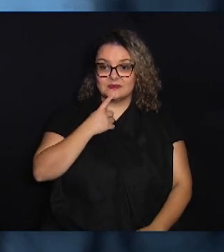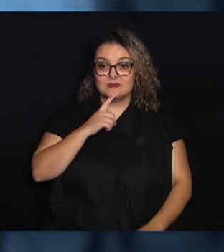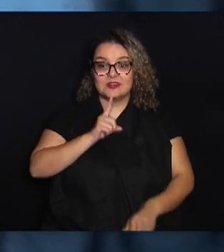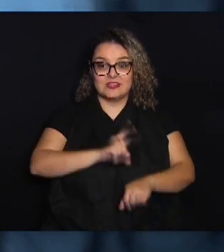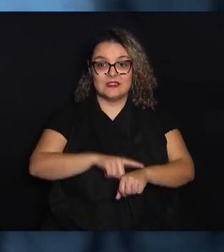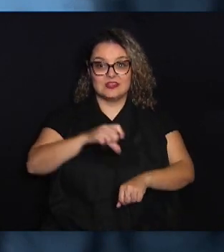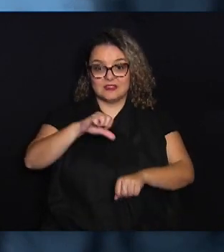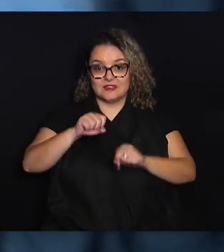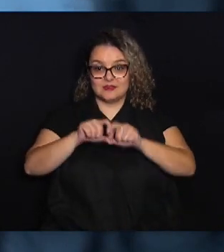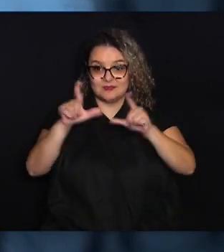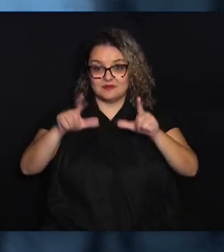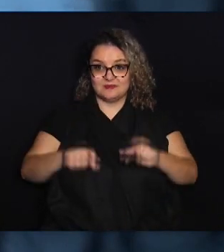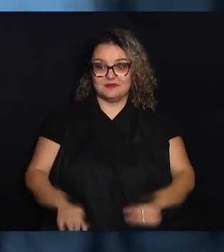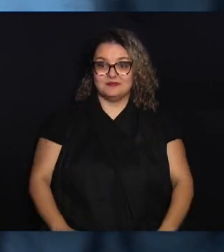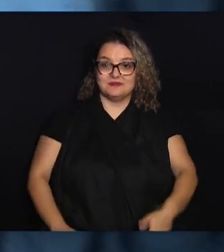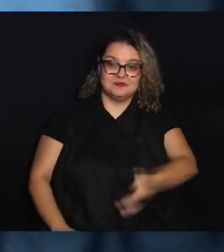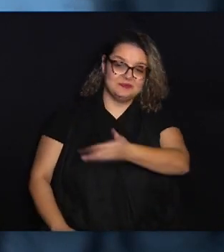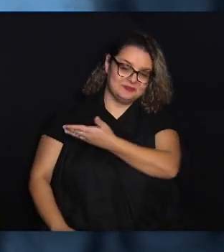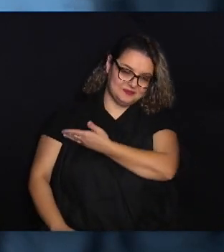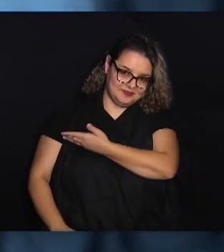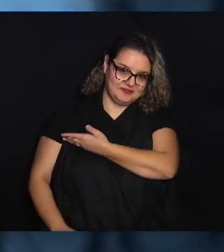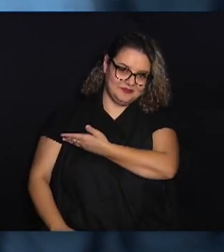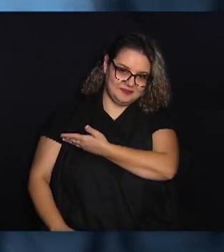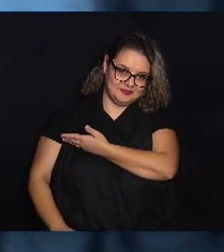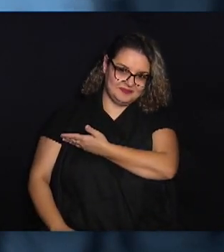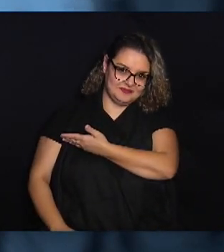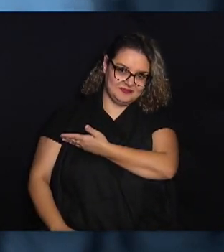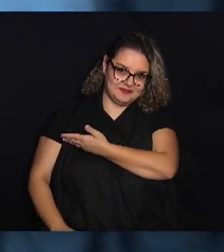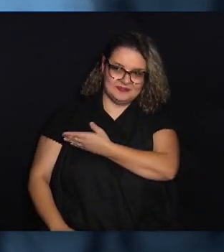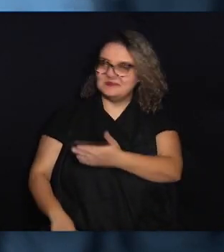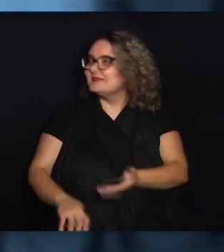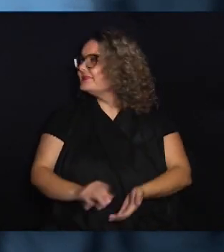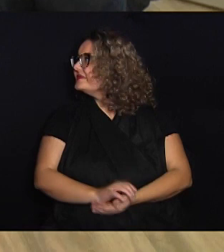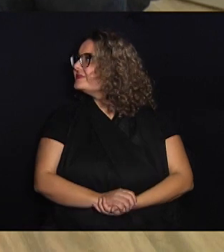horas da manhã. Ó, clica aqui e garanta sua vaga.